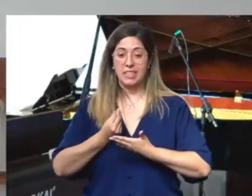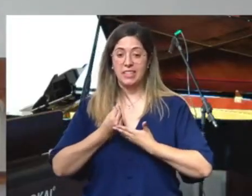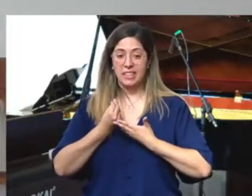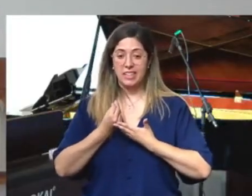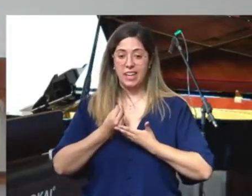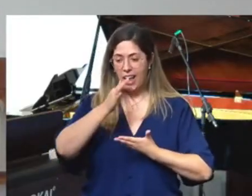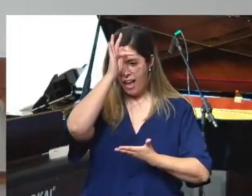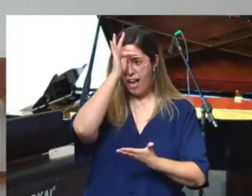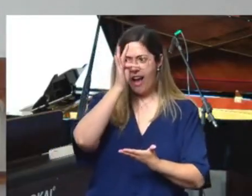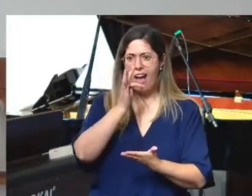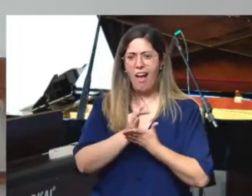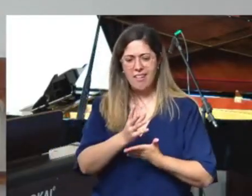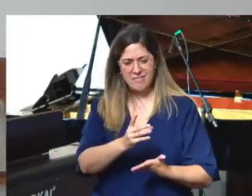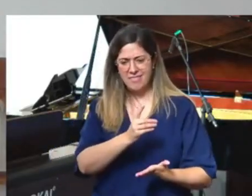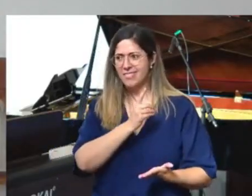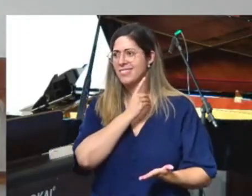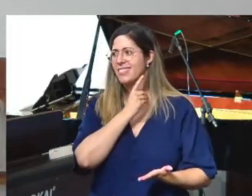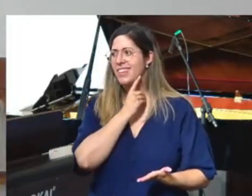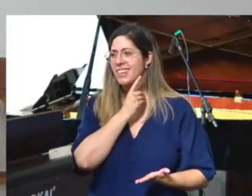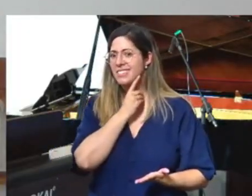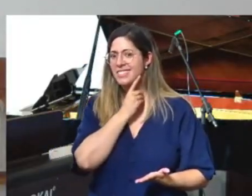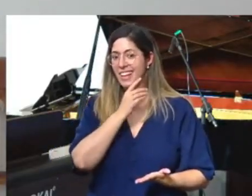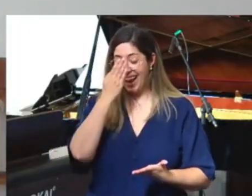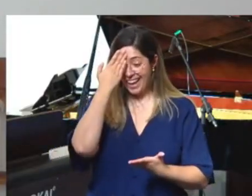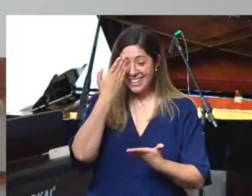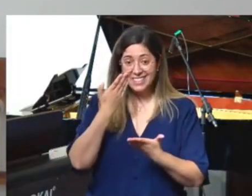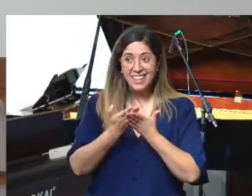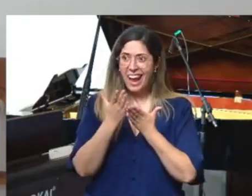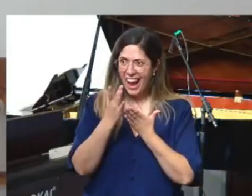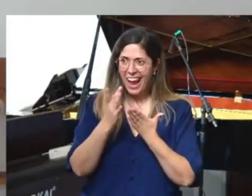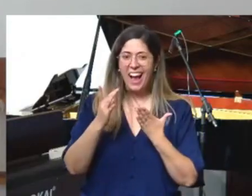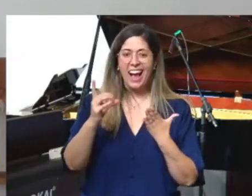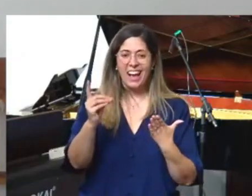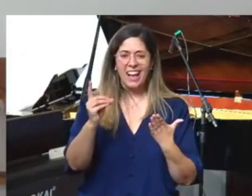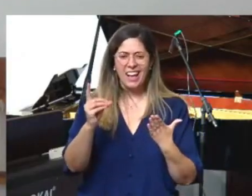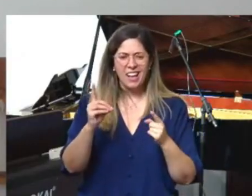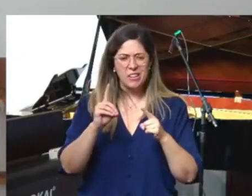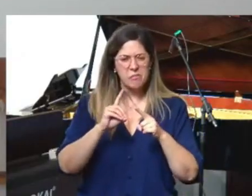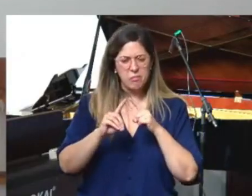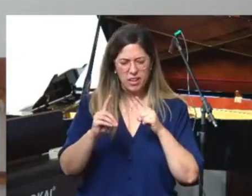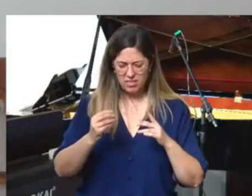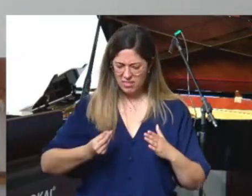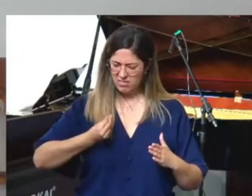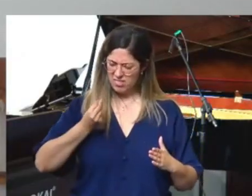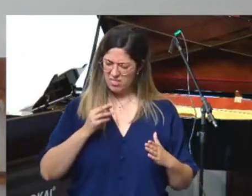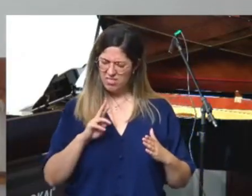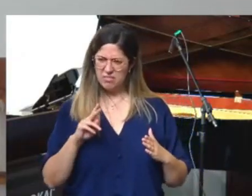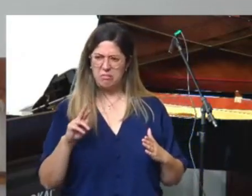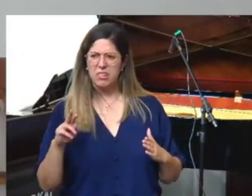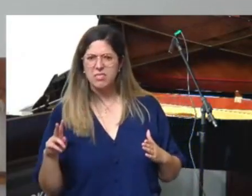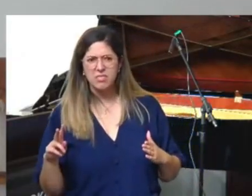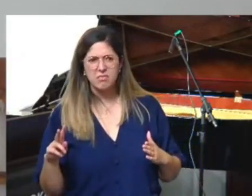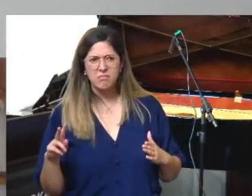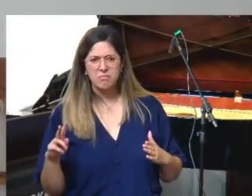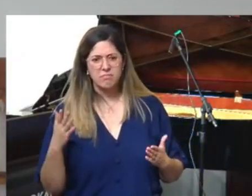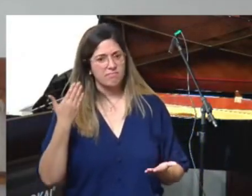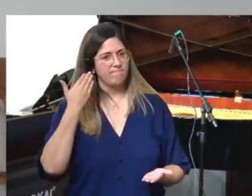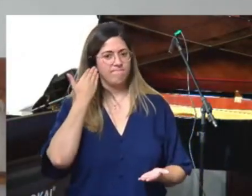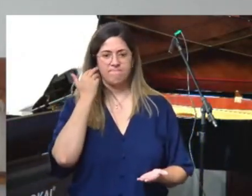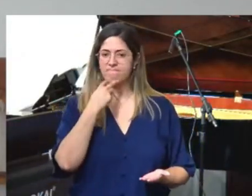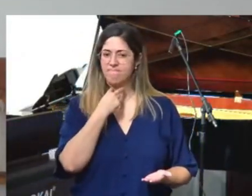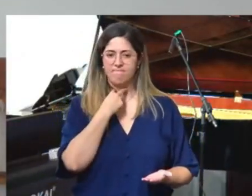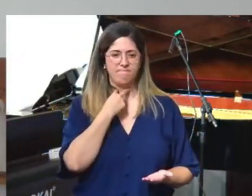ter uma sã doutrina, crer nesta palavra e viver de uma forma onde os nossos